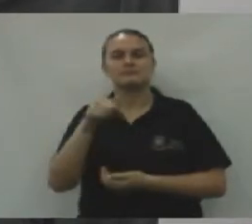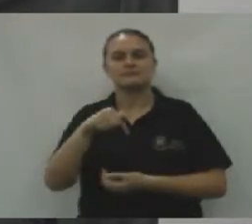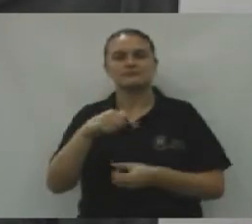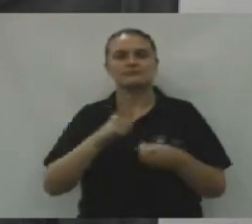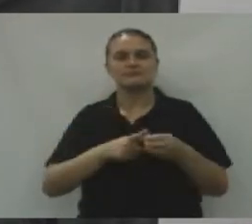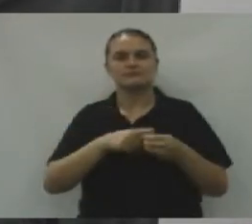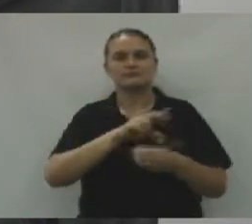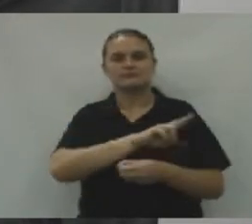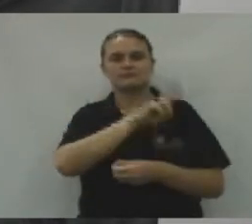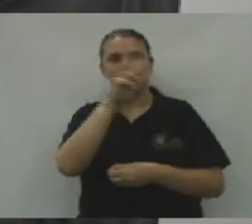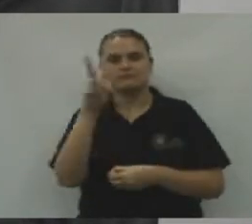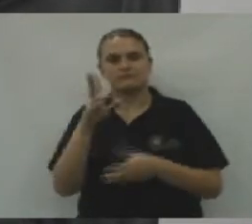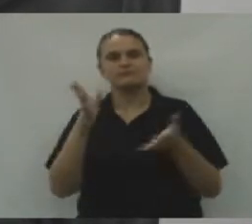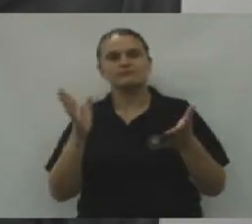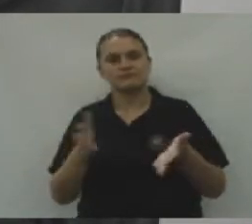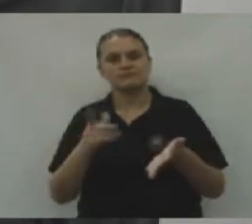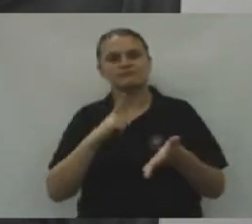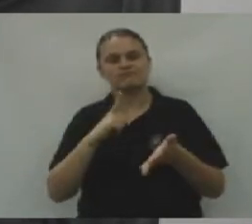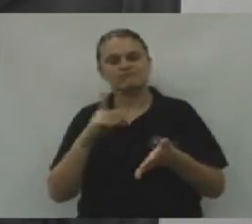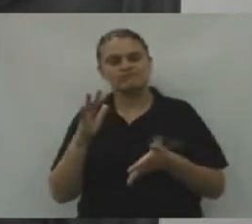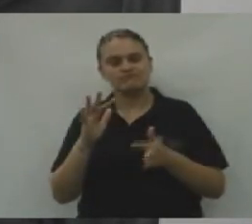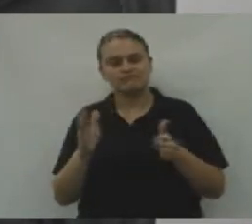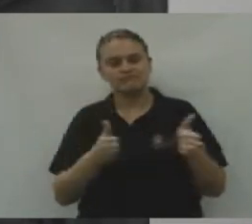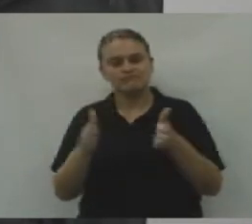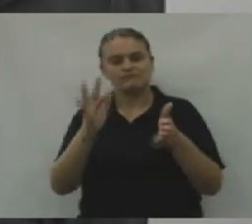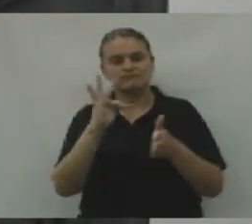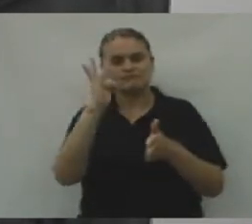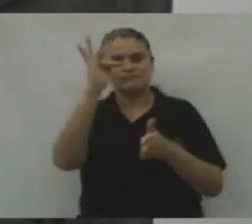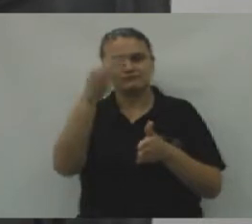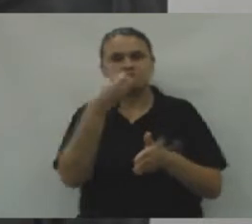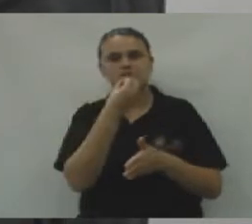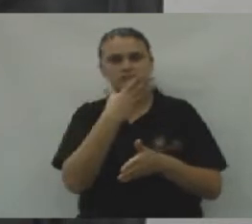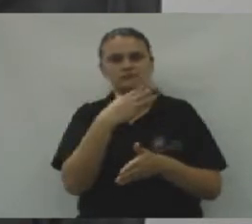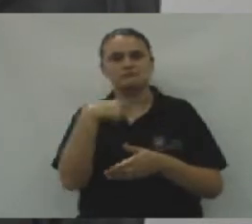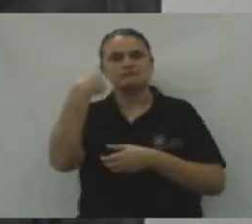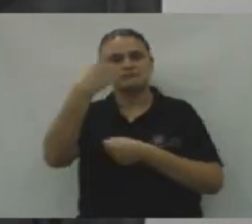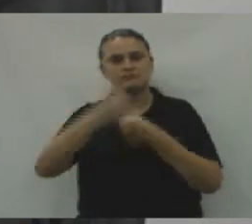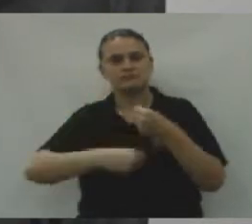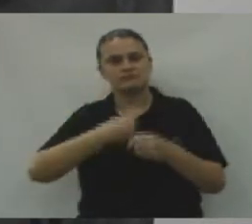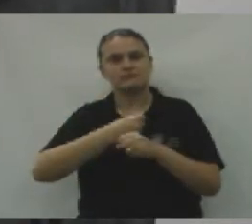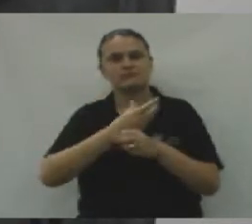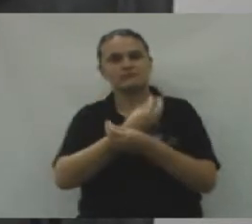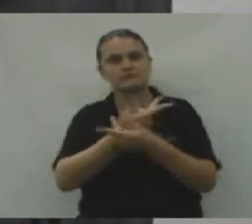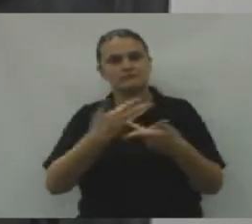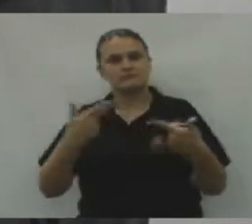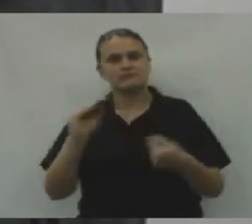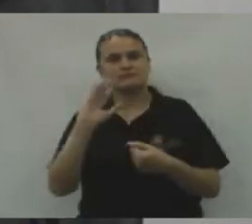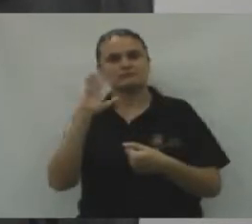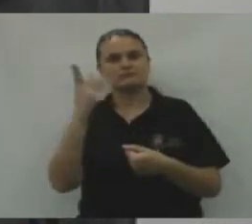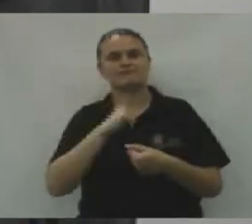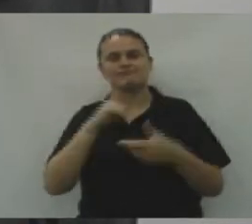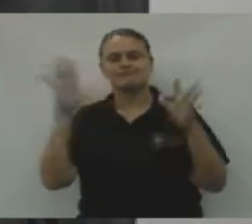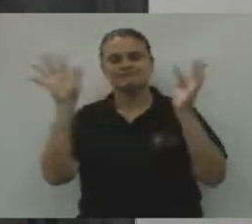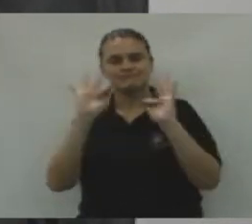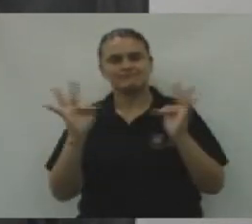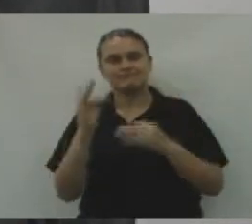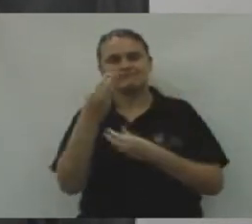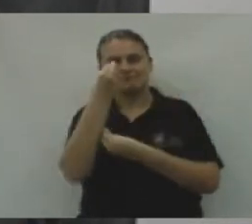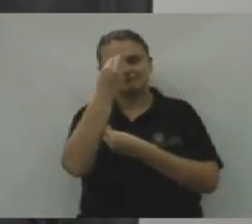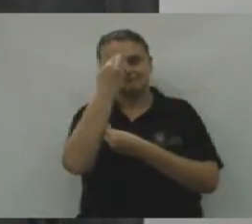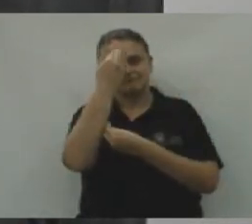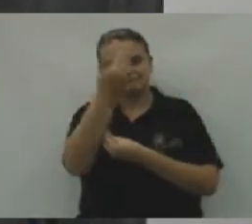Vitória agora está no rumo e o ano que vem, com certeza, muitas coisas irão acontecer e nós ficaremos muito felizes. Muito